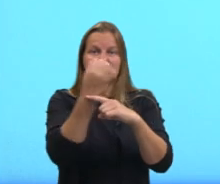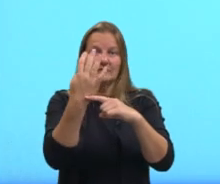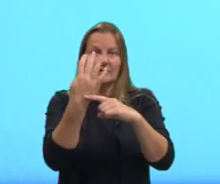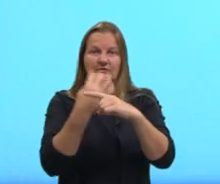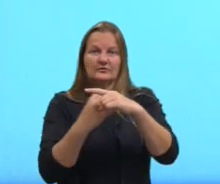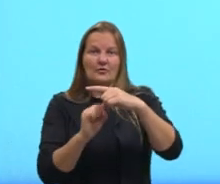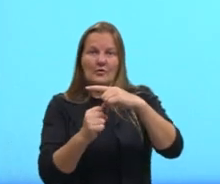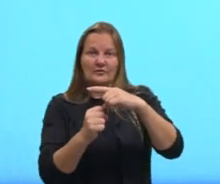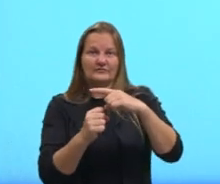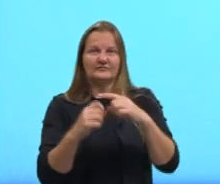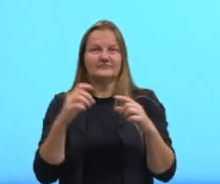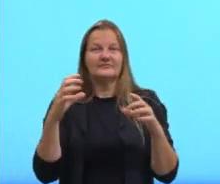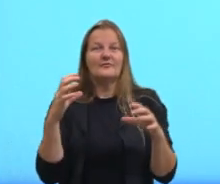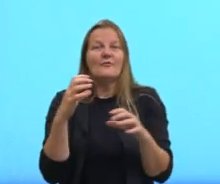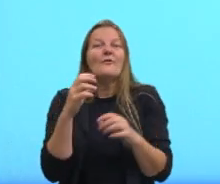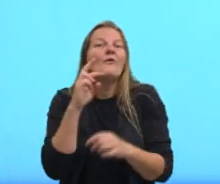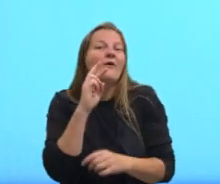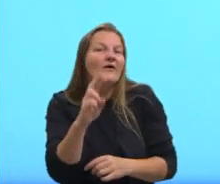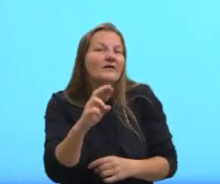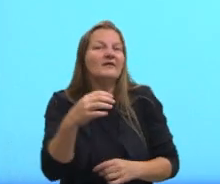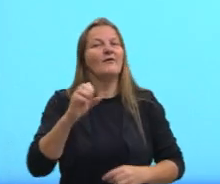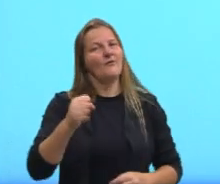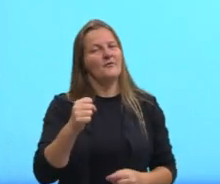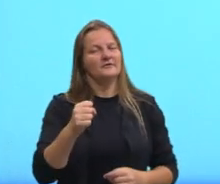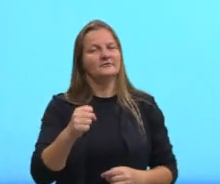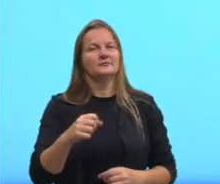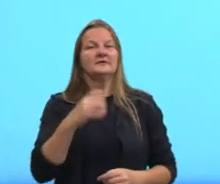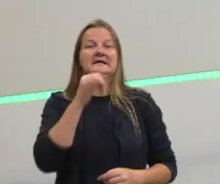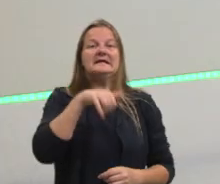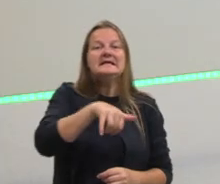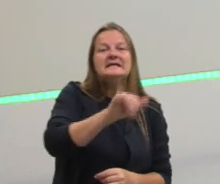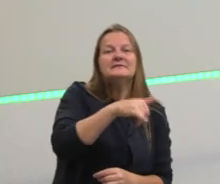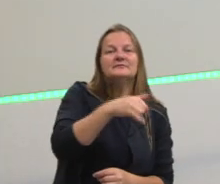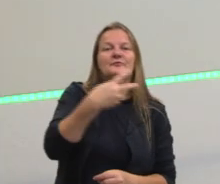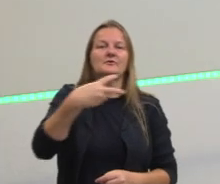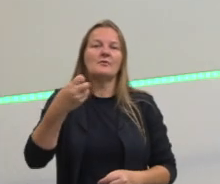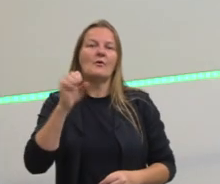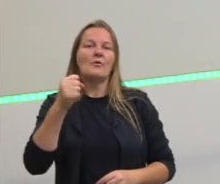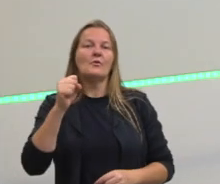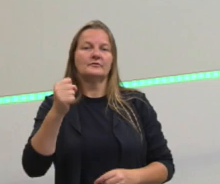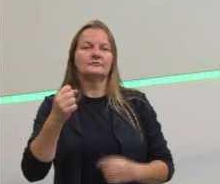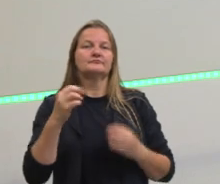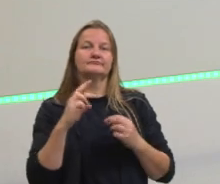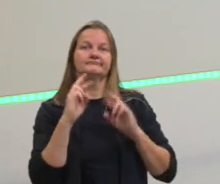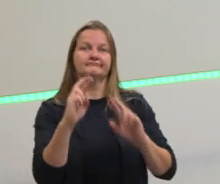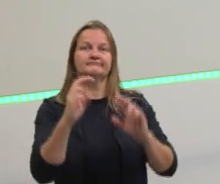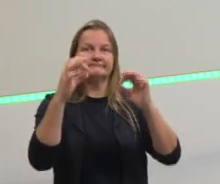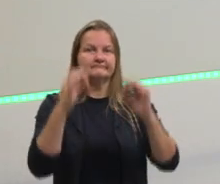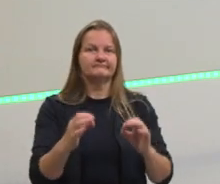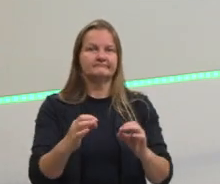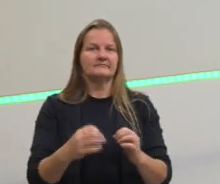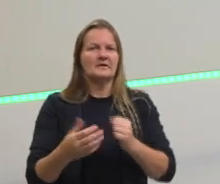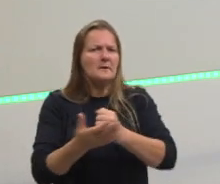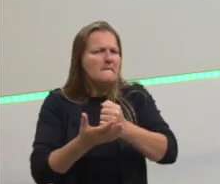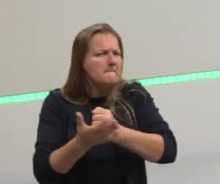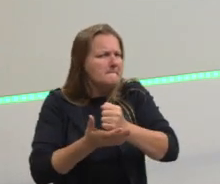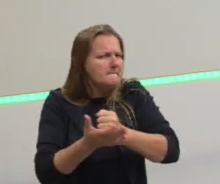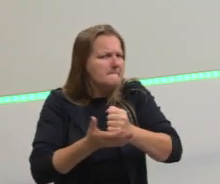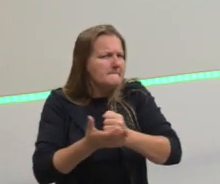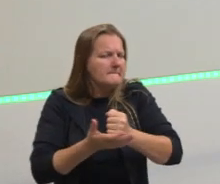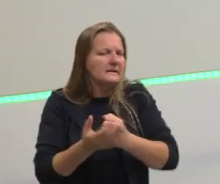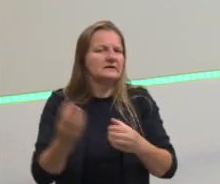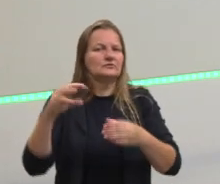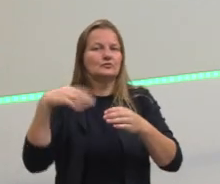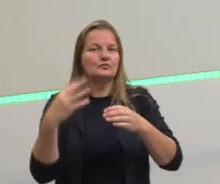e essa resolução então do segundo exercício proposto para fixação de conceitos básicos dentro do